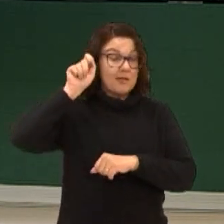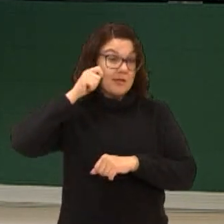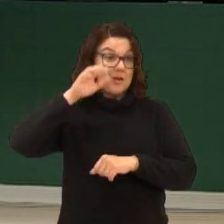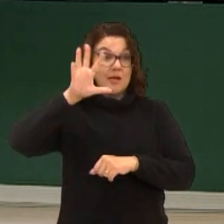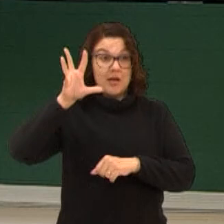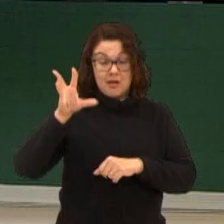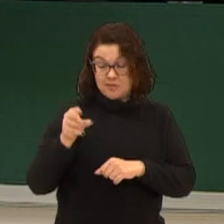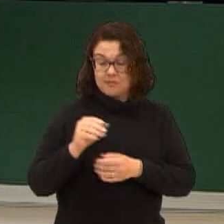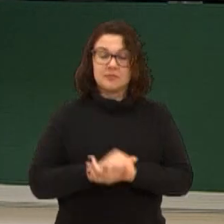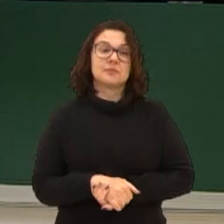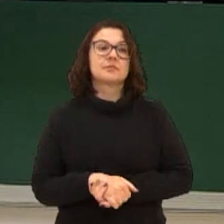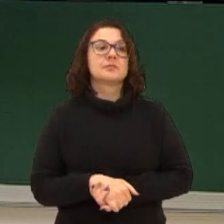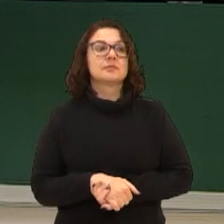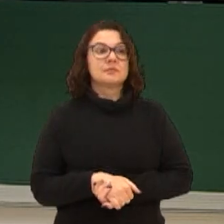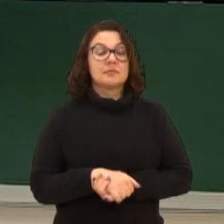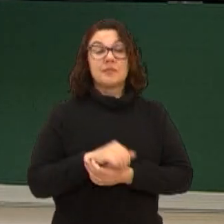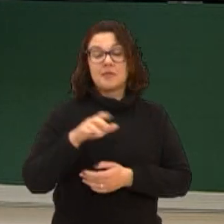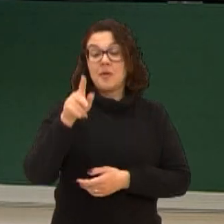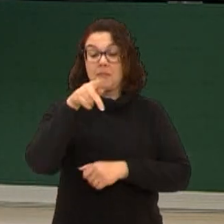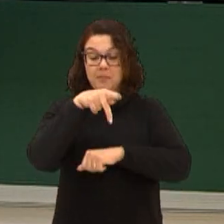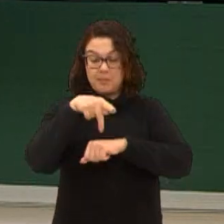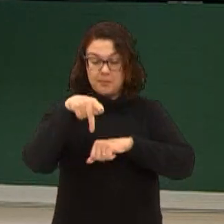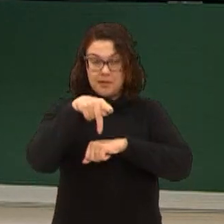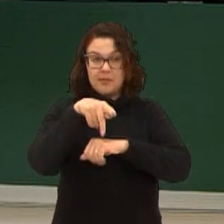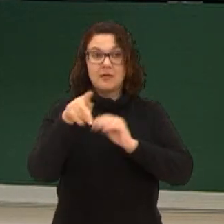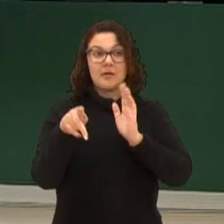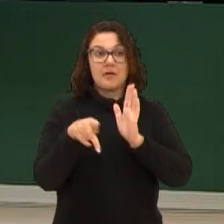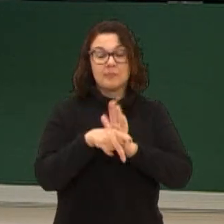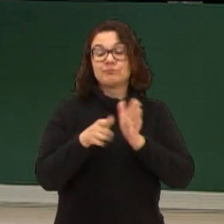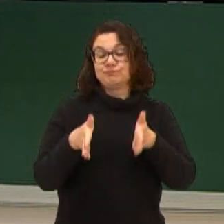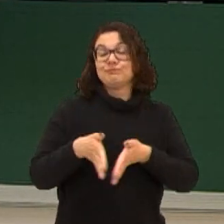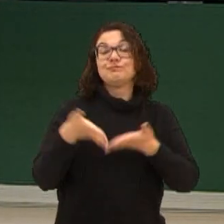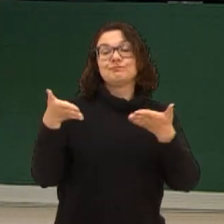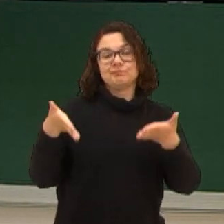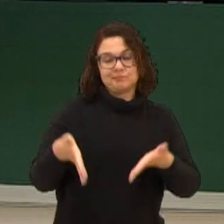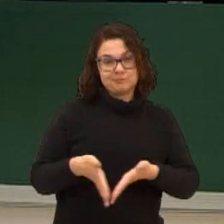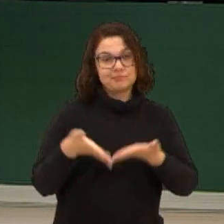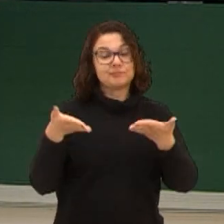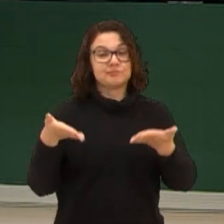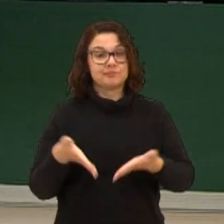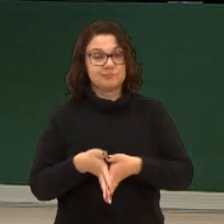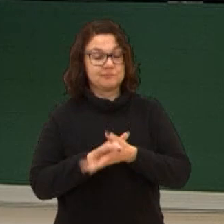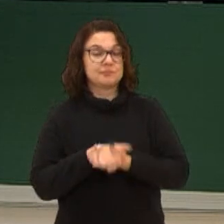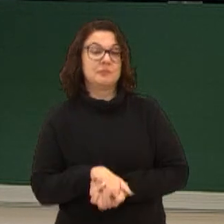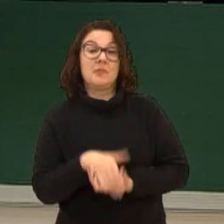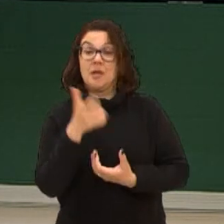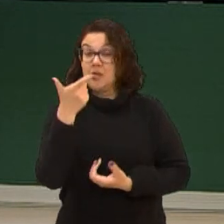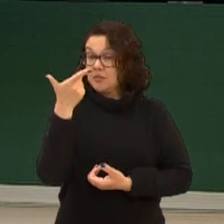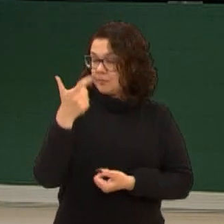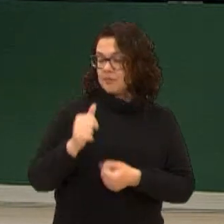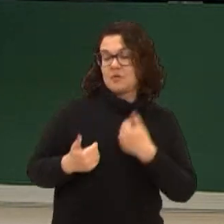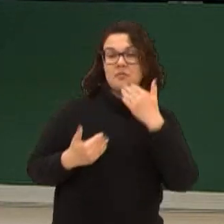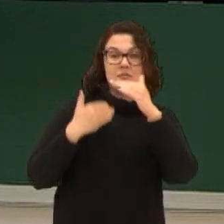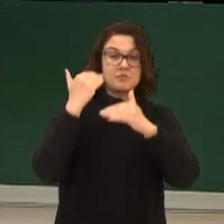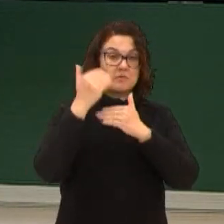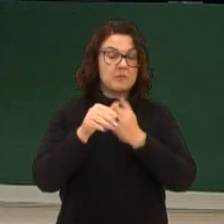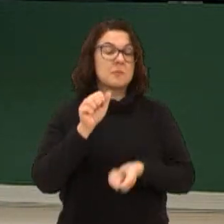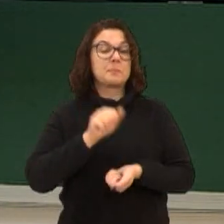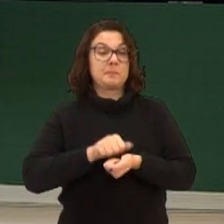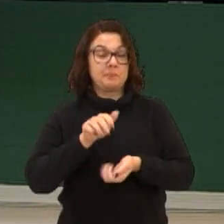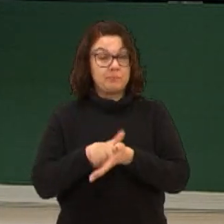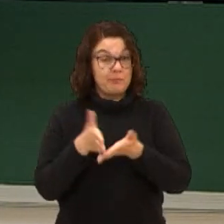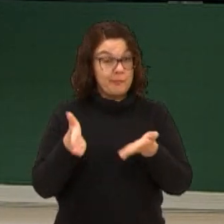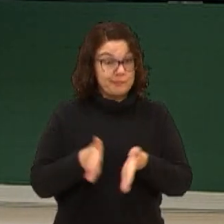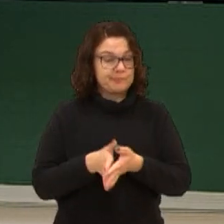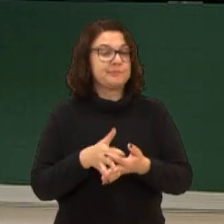na África, né? Países, inclusive, que são países pobres, bem pouco desenvolvidos, né? Então, essa questão